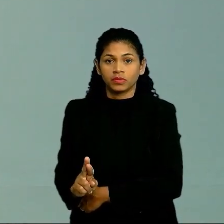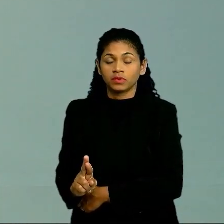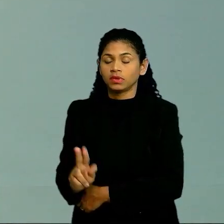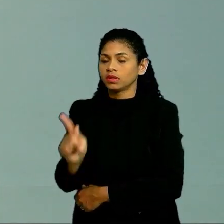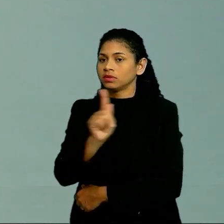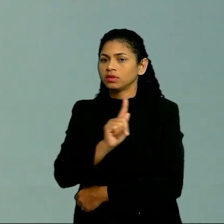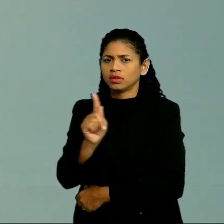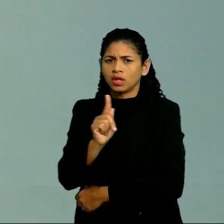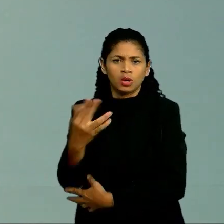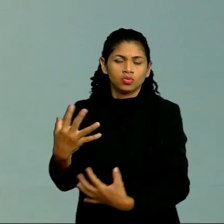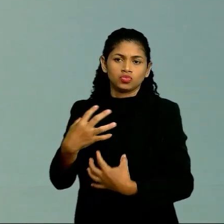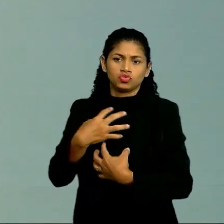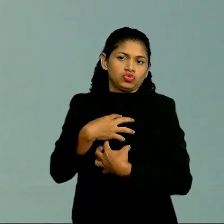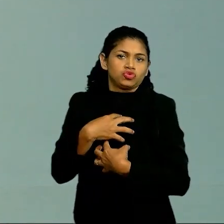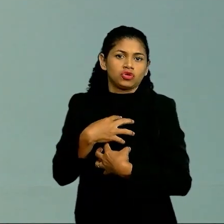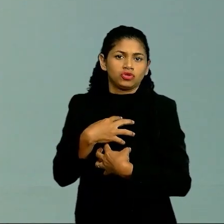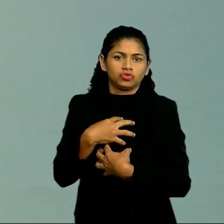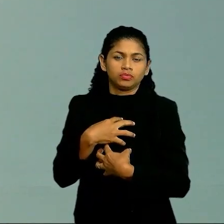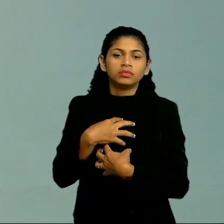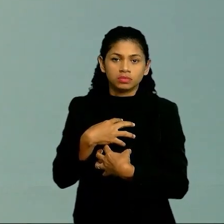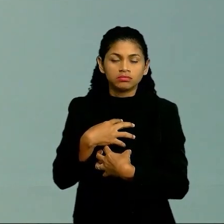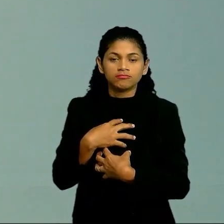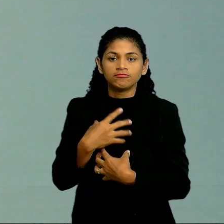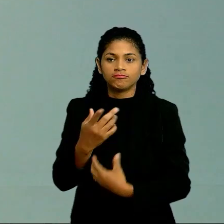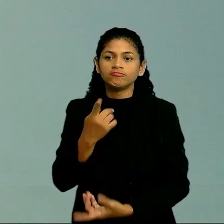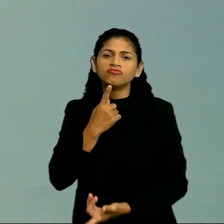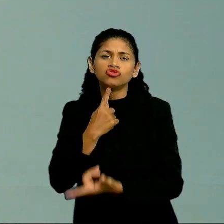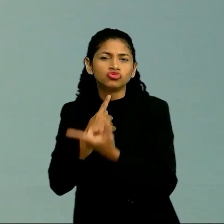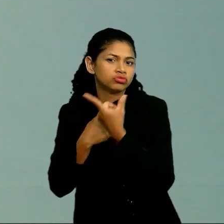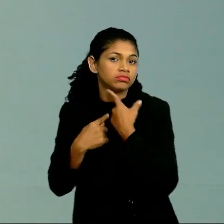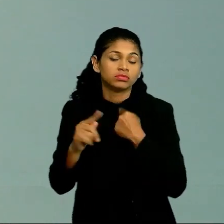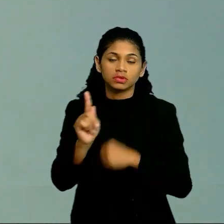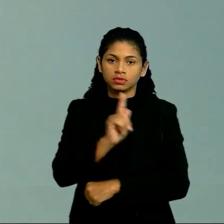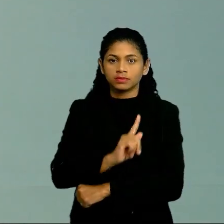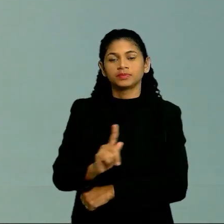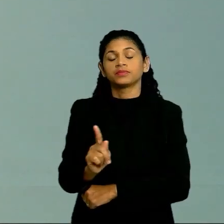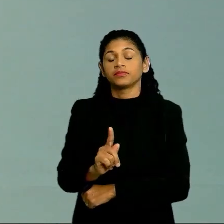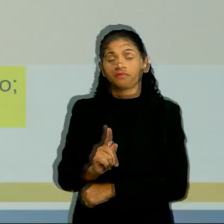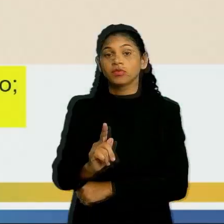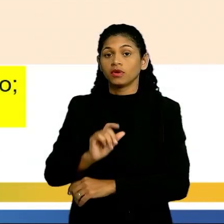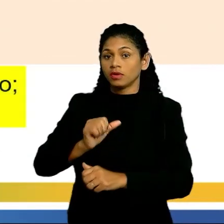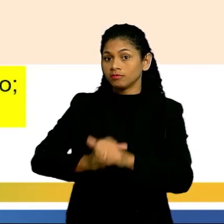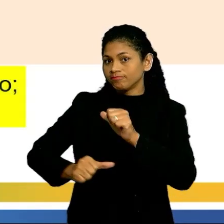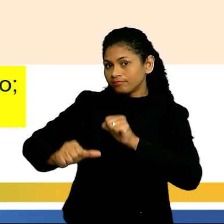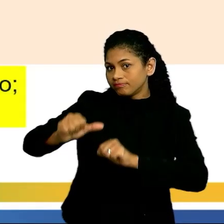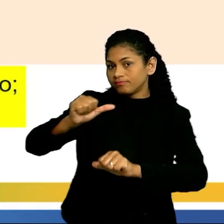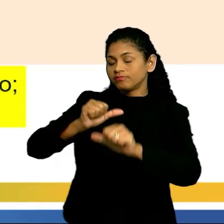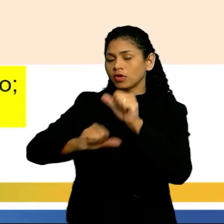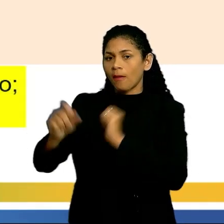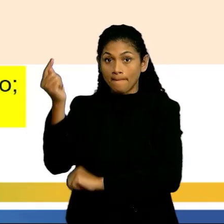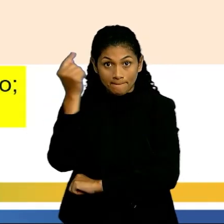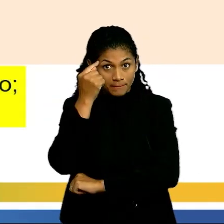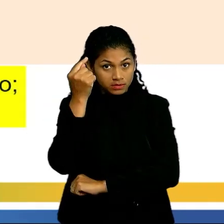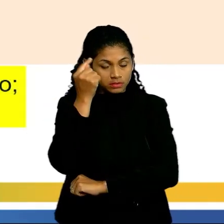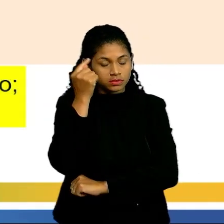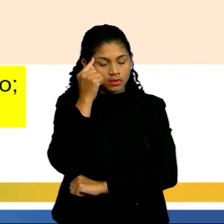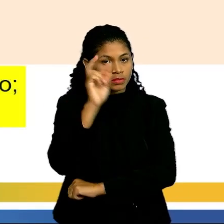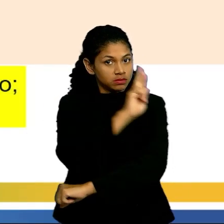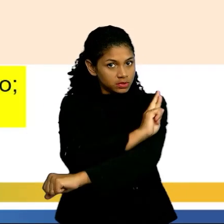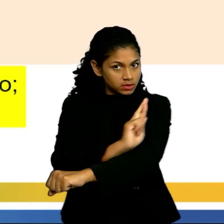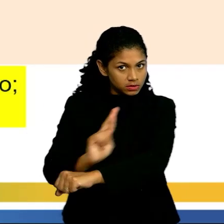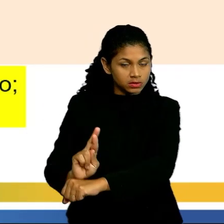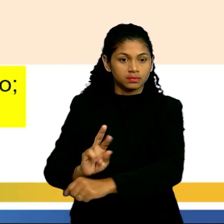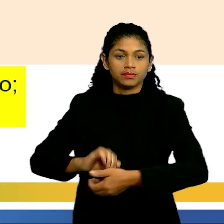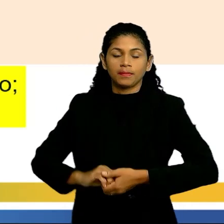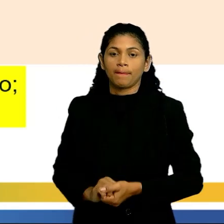os sentimentos, as paixões. Então, ele vai contrariar esse pensamento ocidental. Então, ele